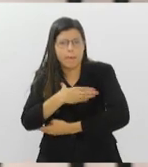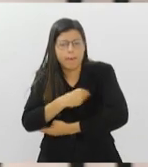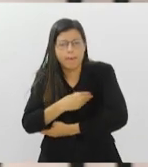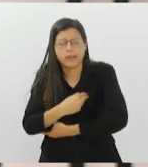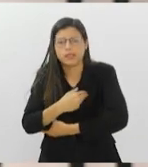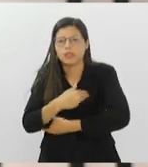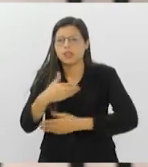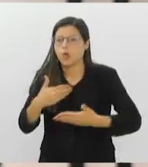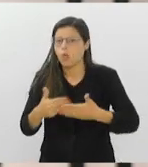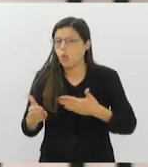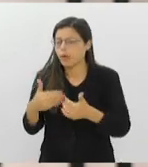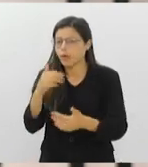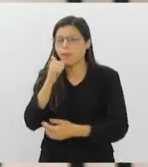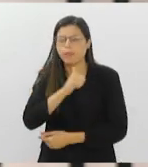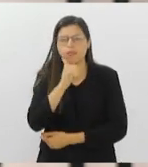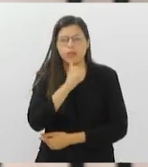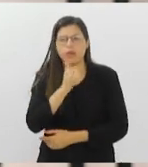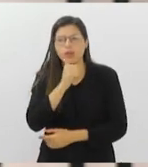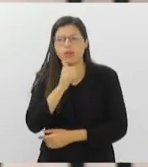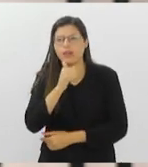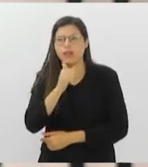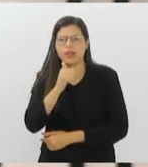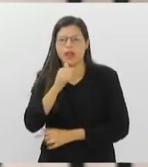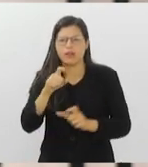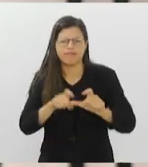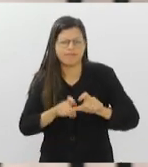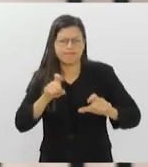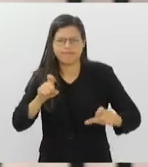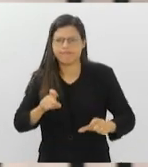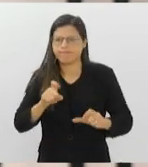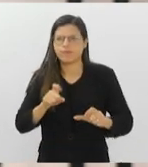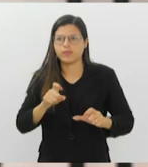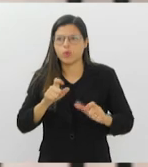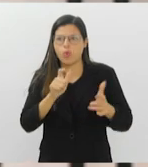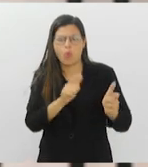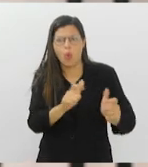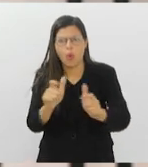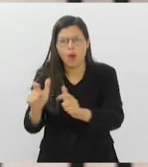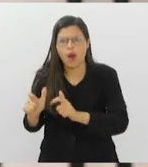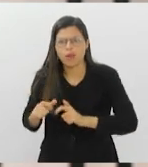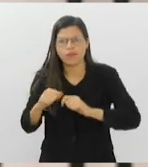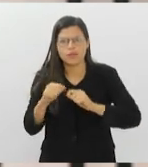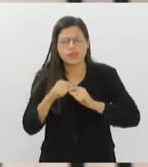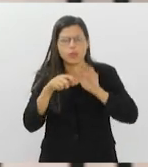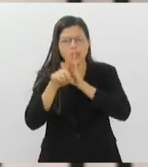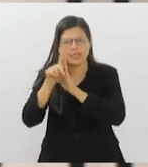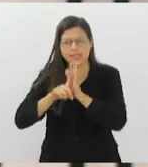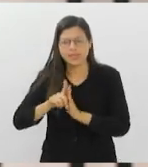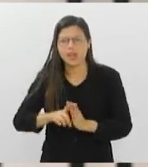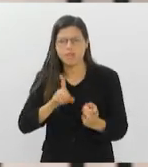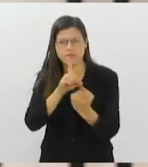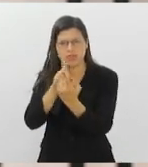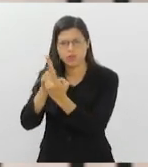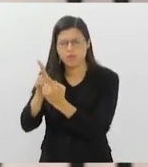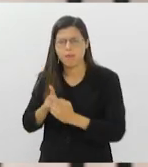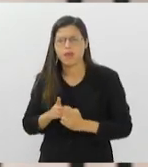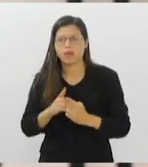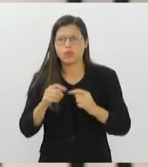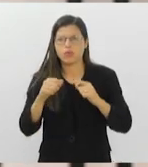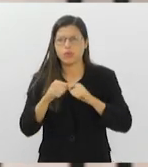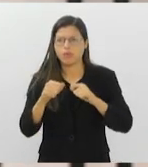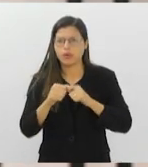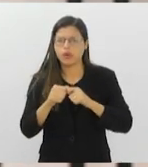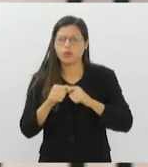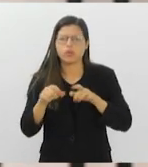qualquer mulher, independente de onde ela esteja fazendo pré-natal, independente de onde ela tenha